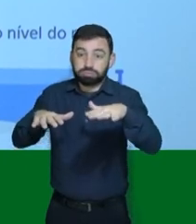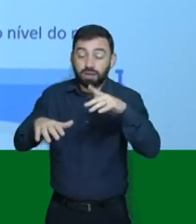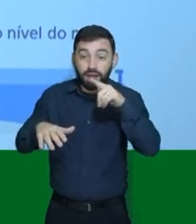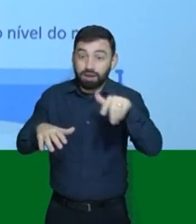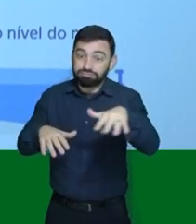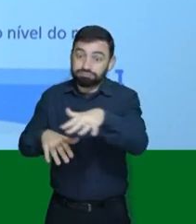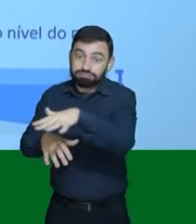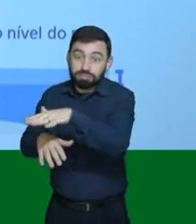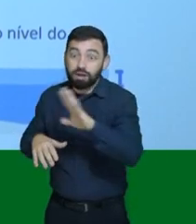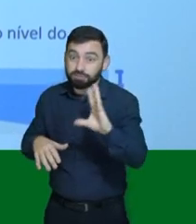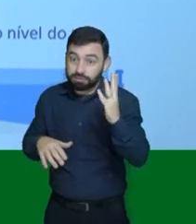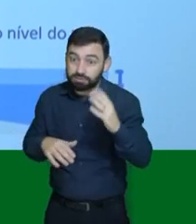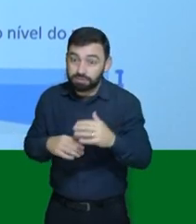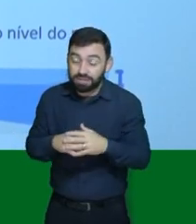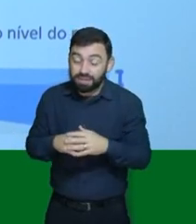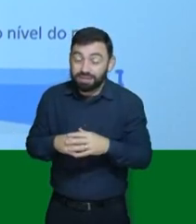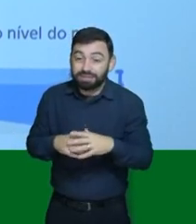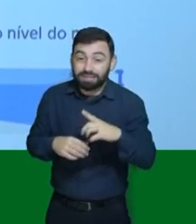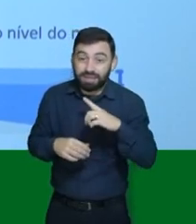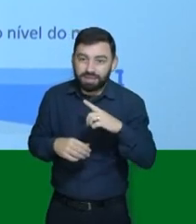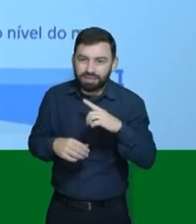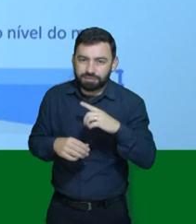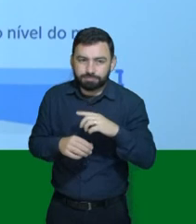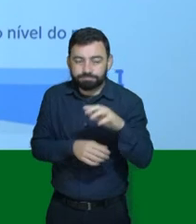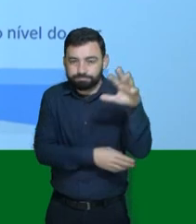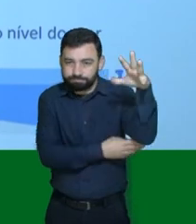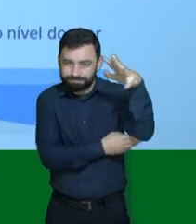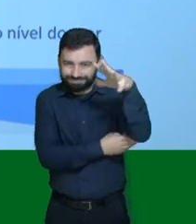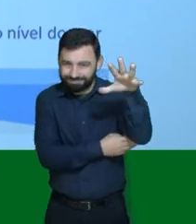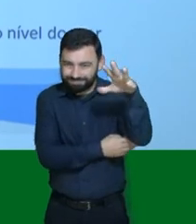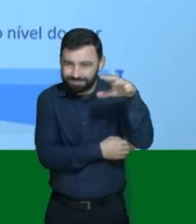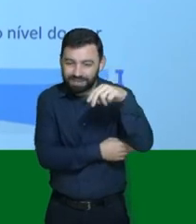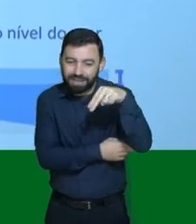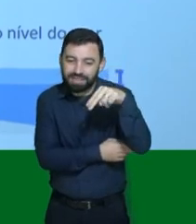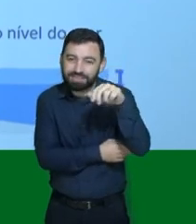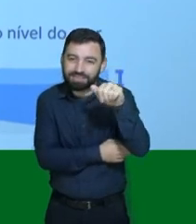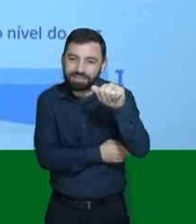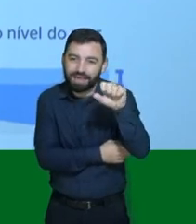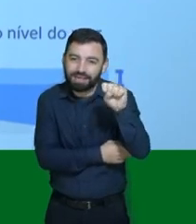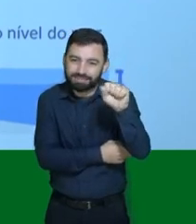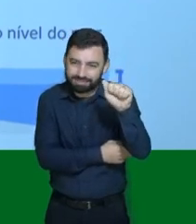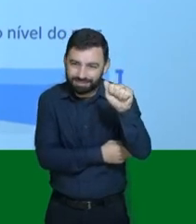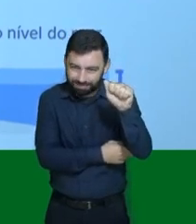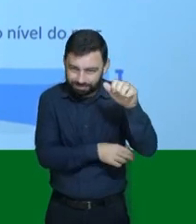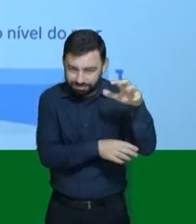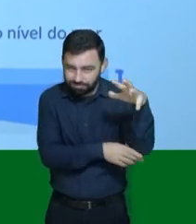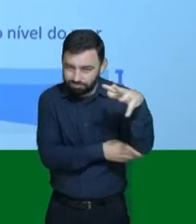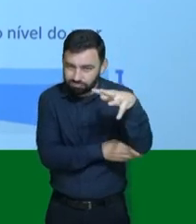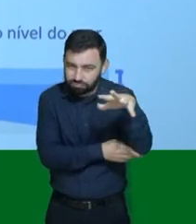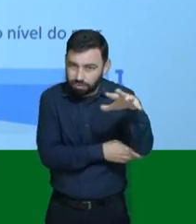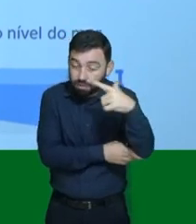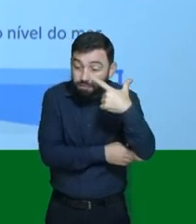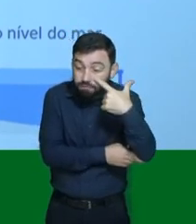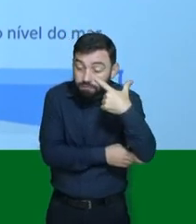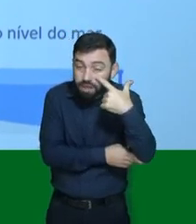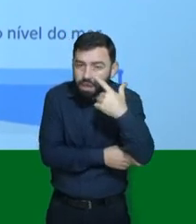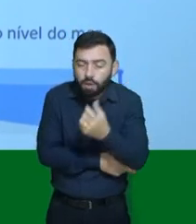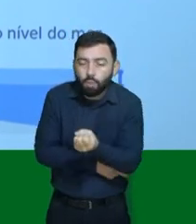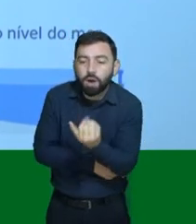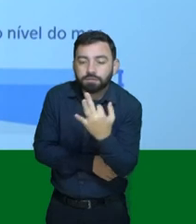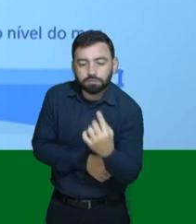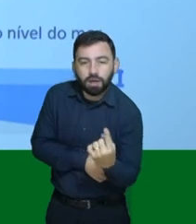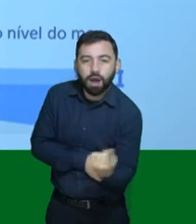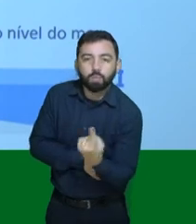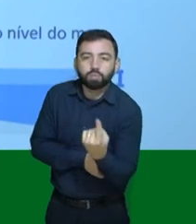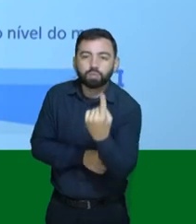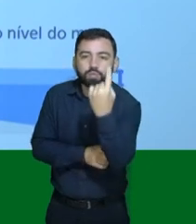aqui é os dados da NASA, que do satélite da NASA, que começaram a medir a altura do nível do mar